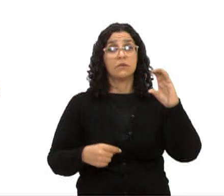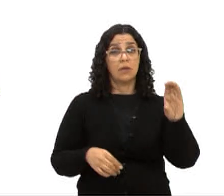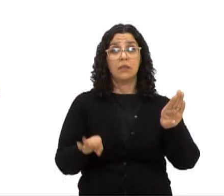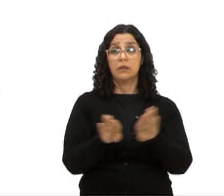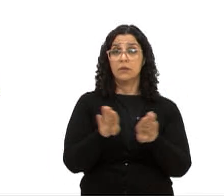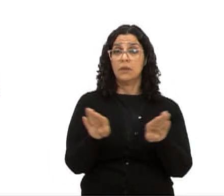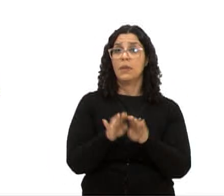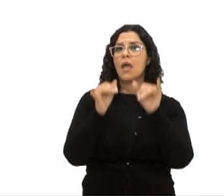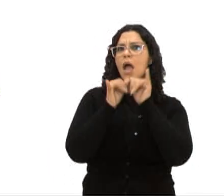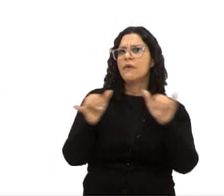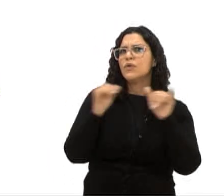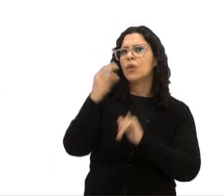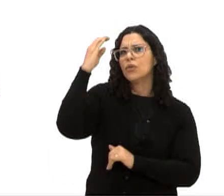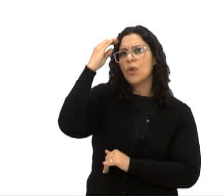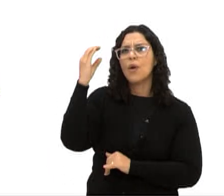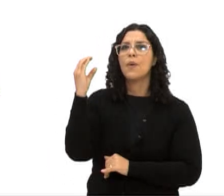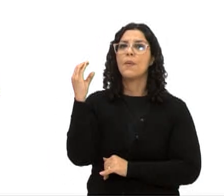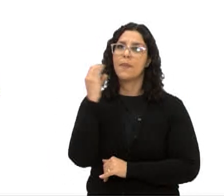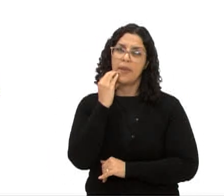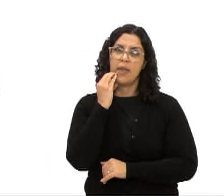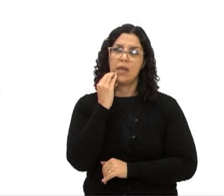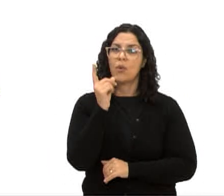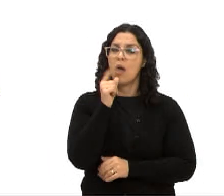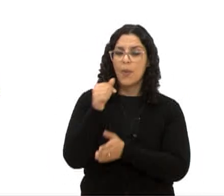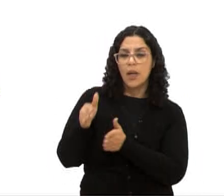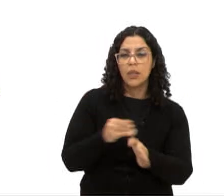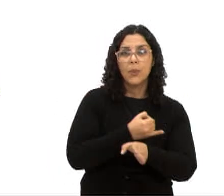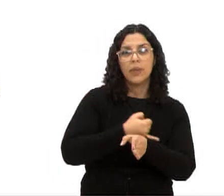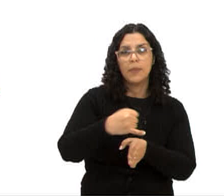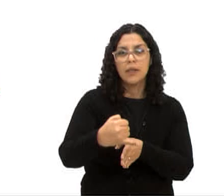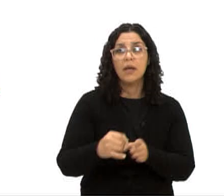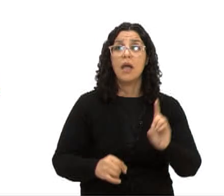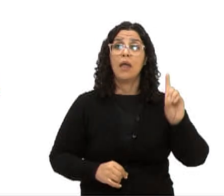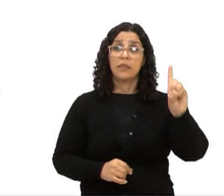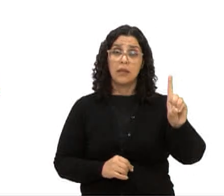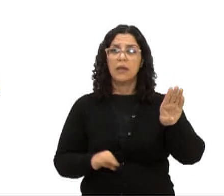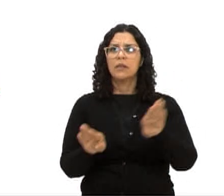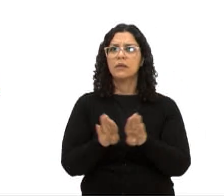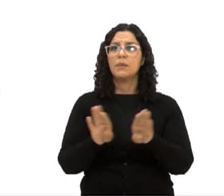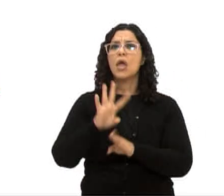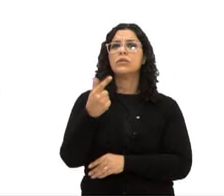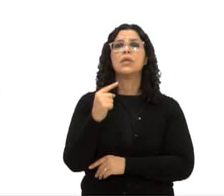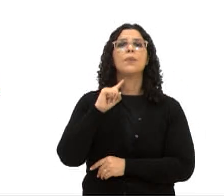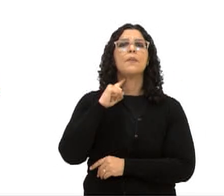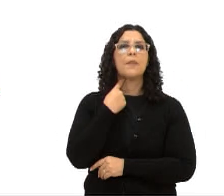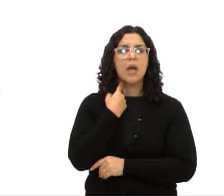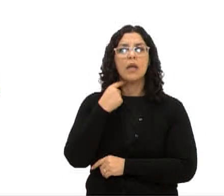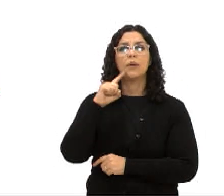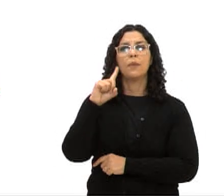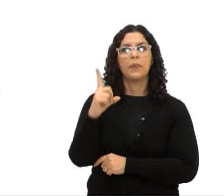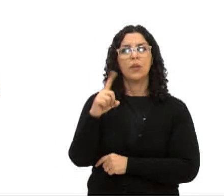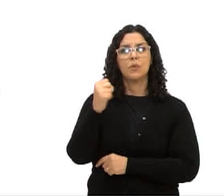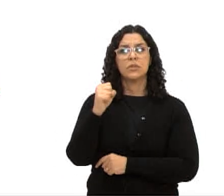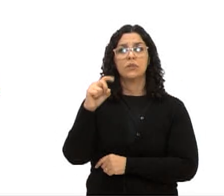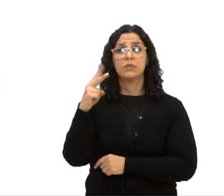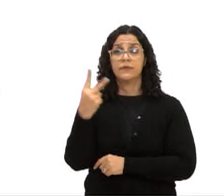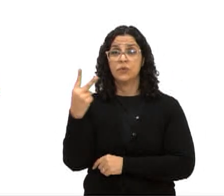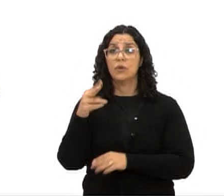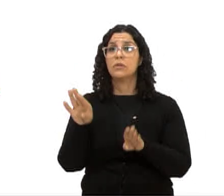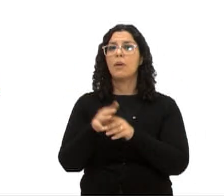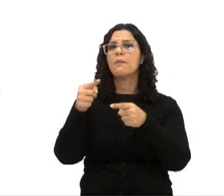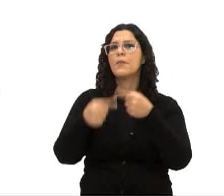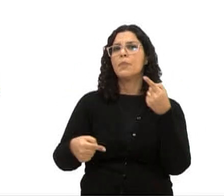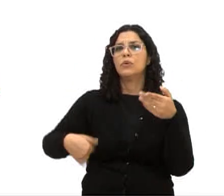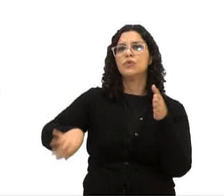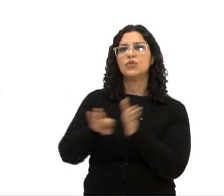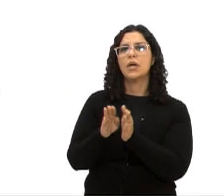Foi proclamada por Dom Pedro, às margens do rio Ipiranga. D. Efetivou-se em maio de 1822, com a proibição